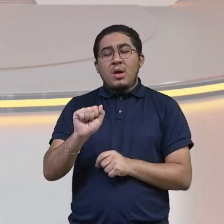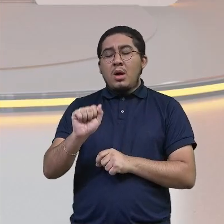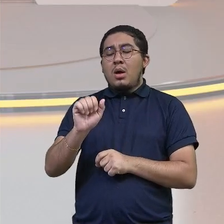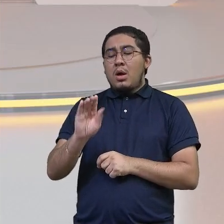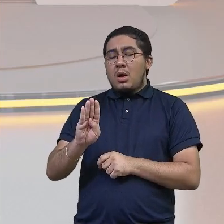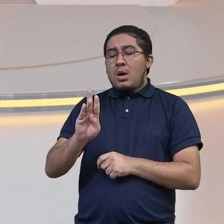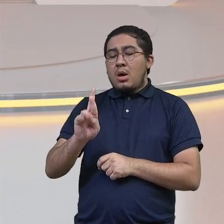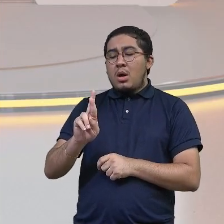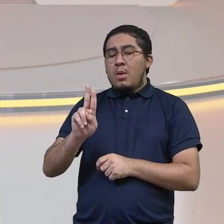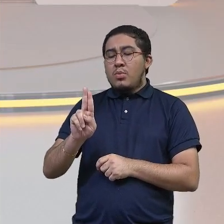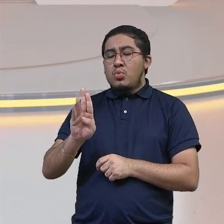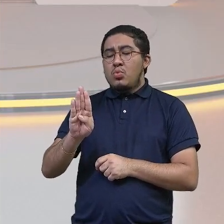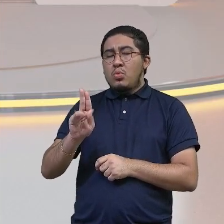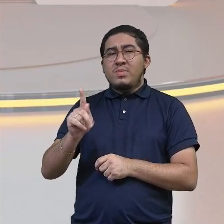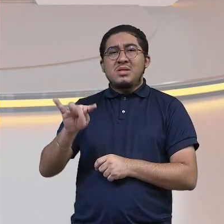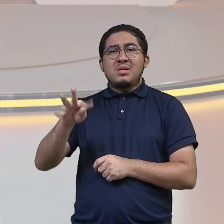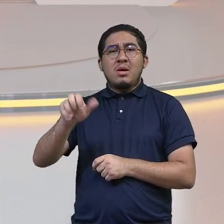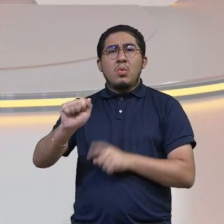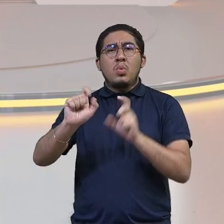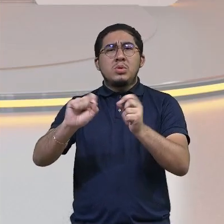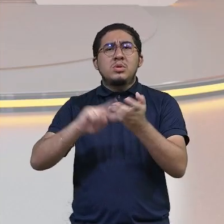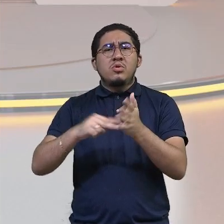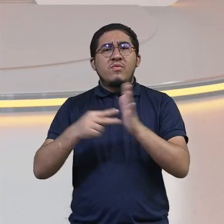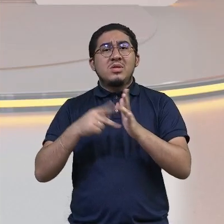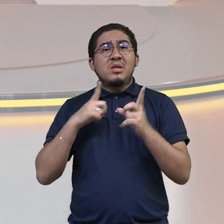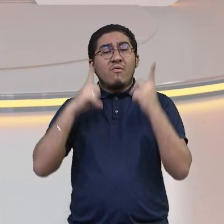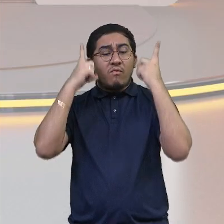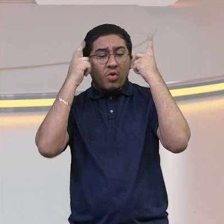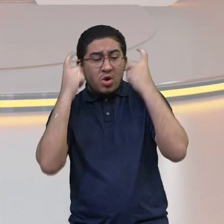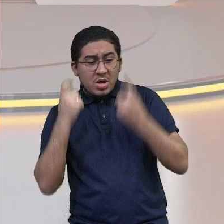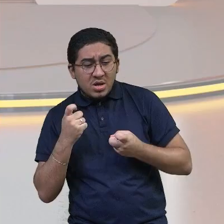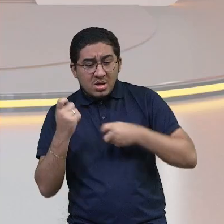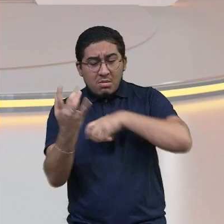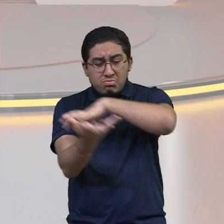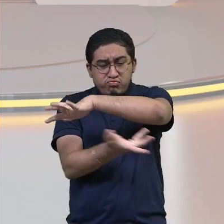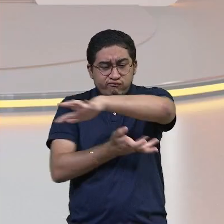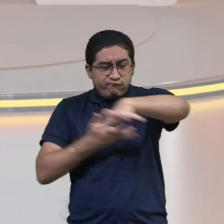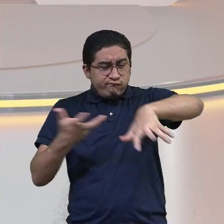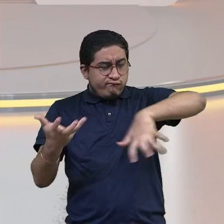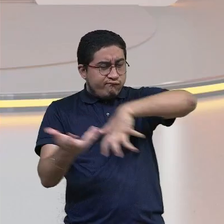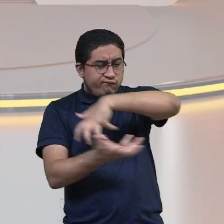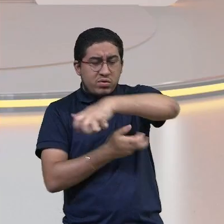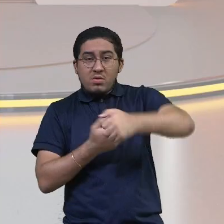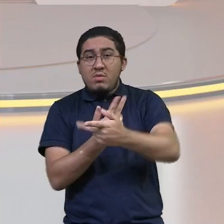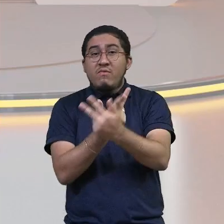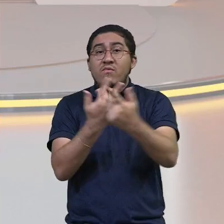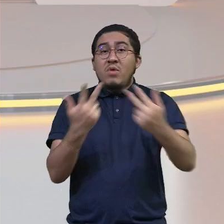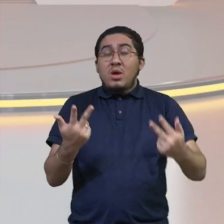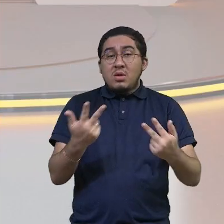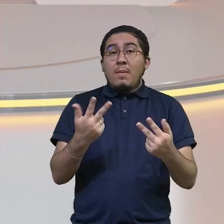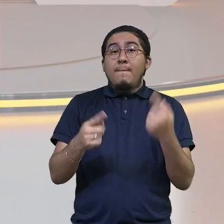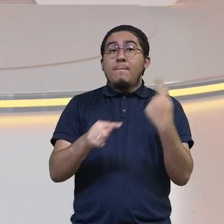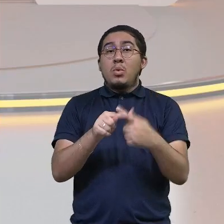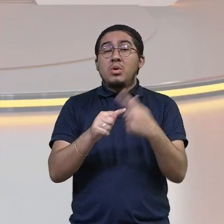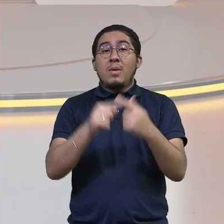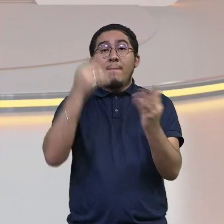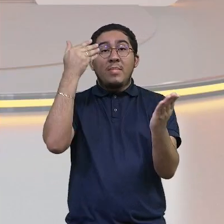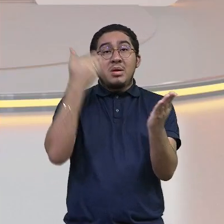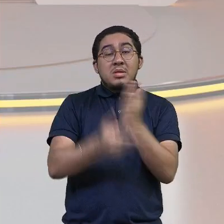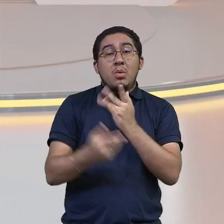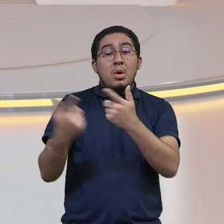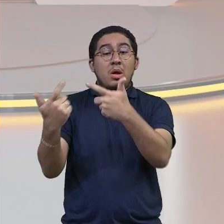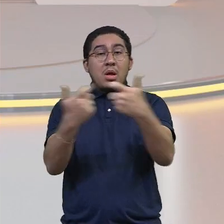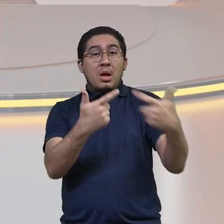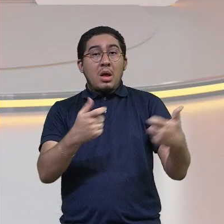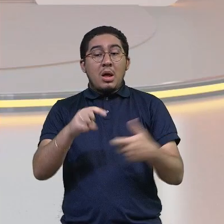Mais abrupta, mais dura, mais bagunçada, né? Mais violenta. após a derrota na Guerra das